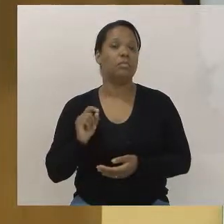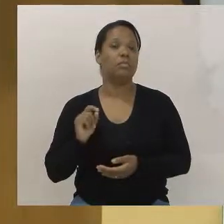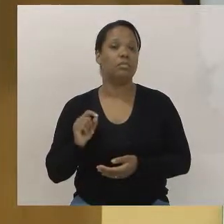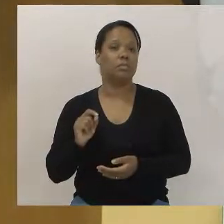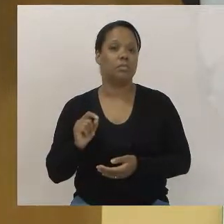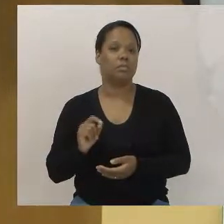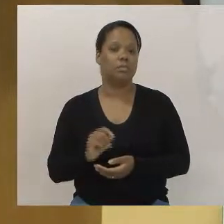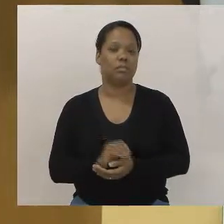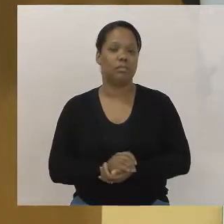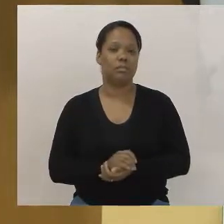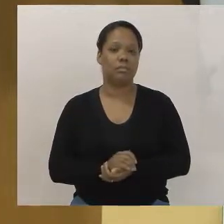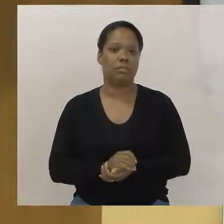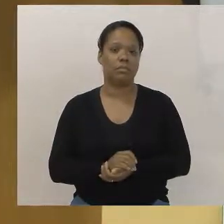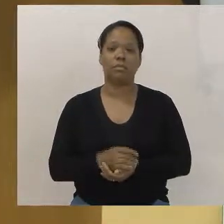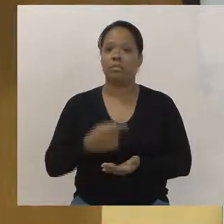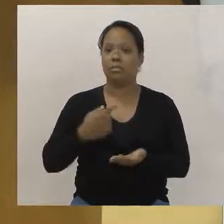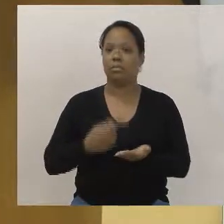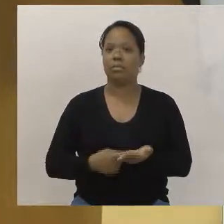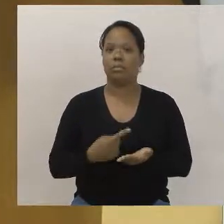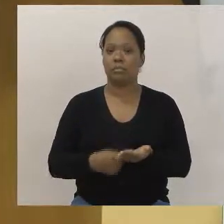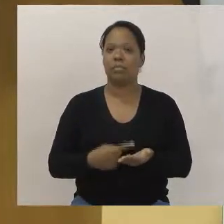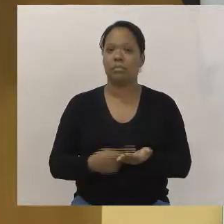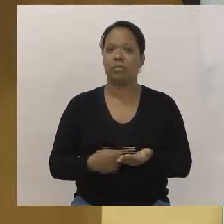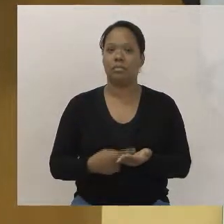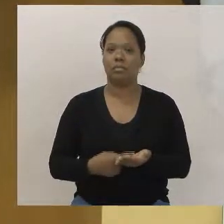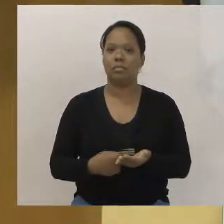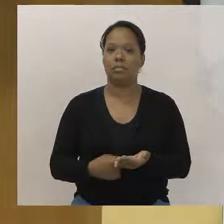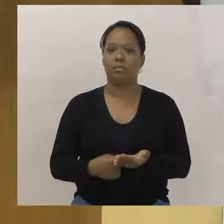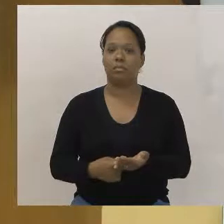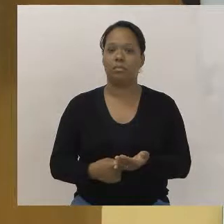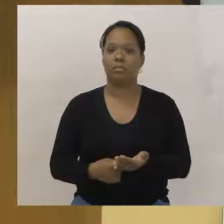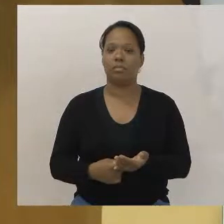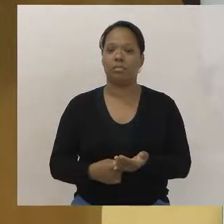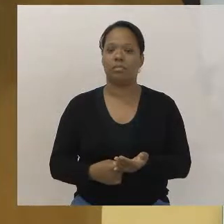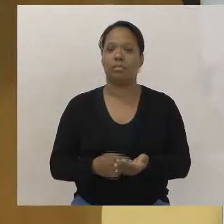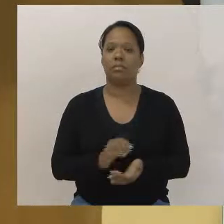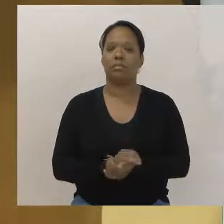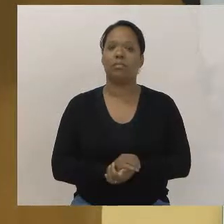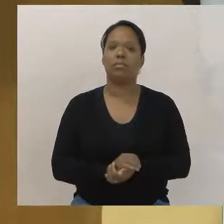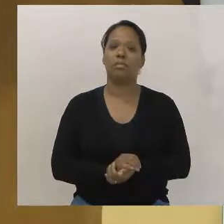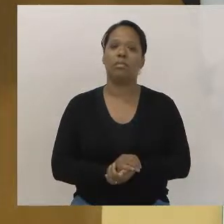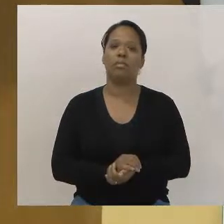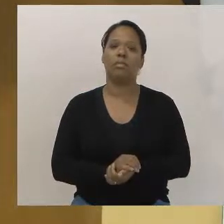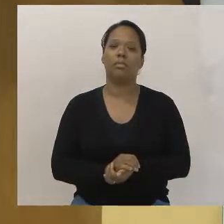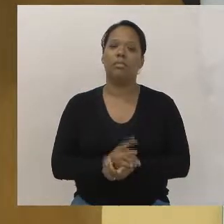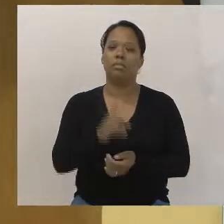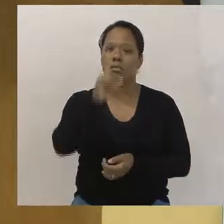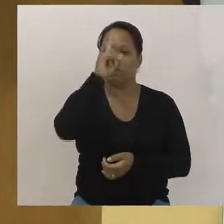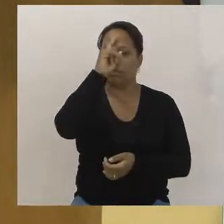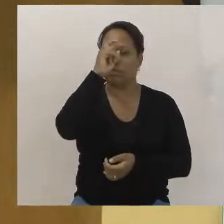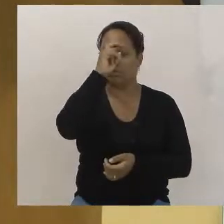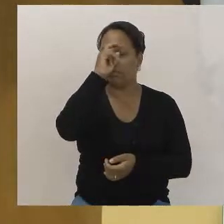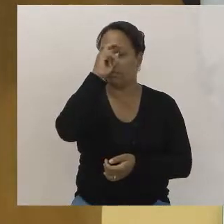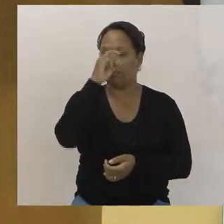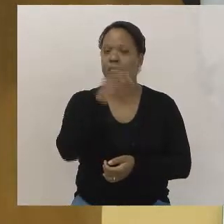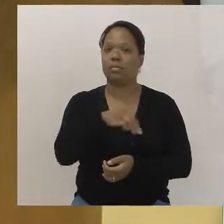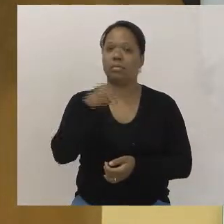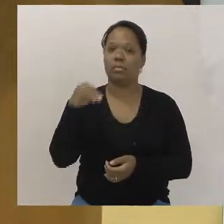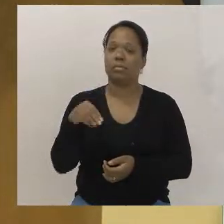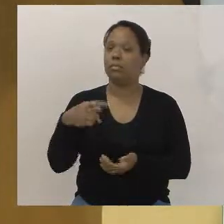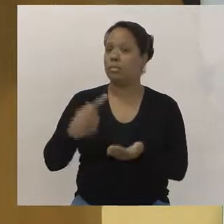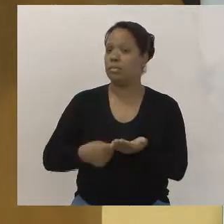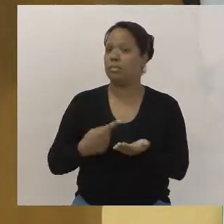havia o compromisso de se fazer o pronto socorro municipal era um compromisso de governo